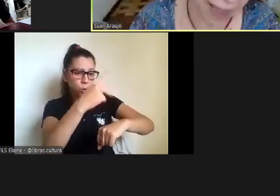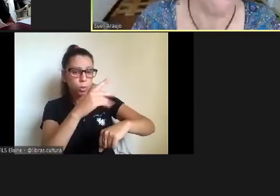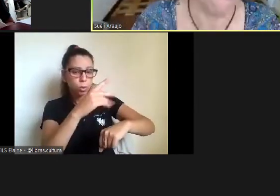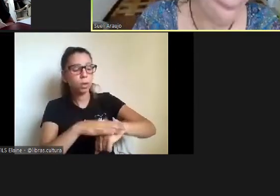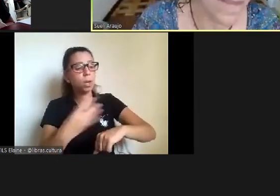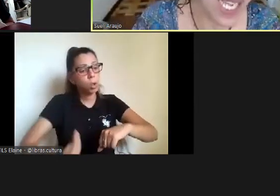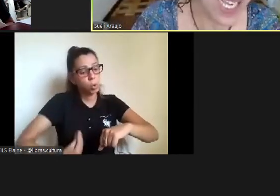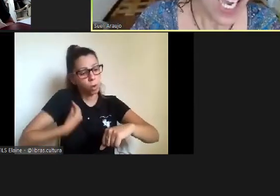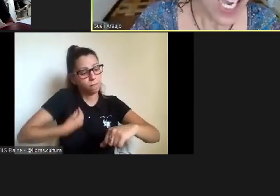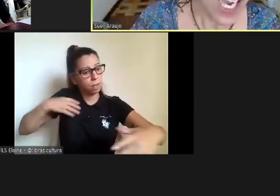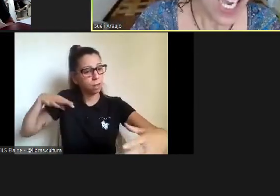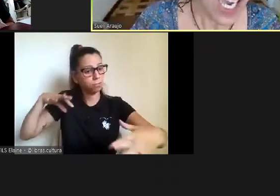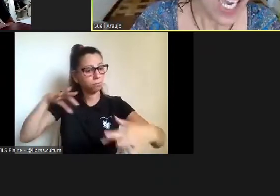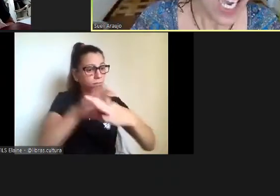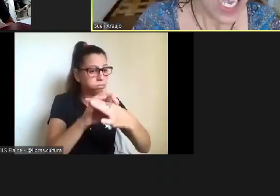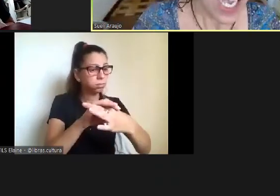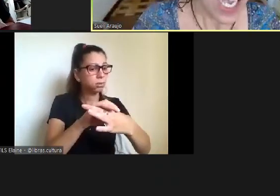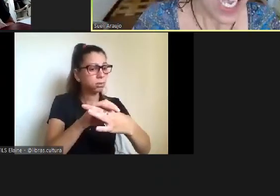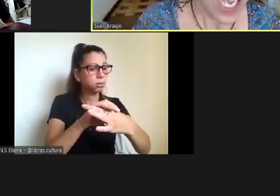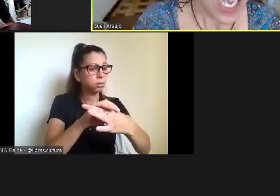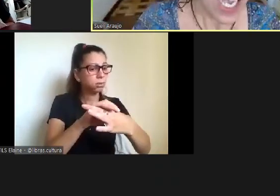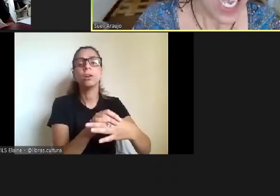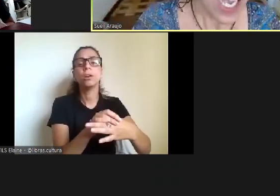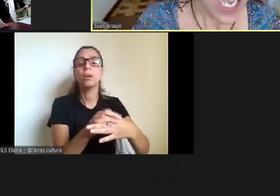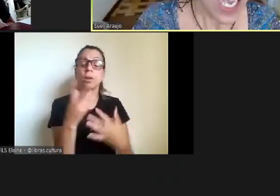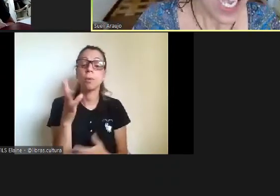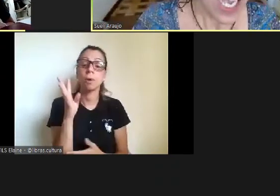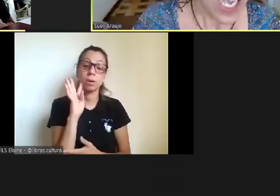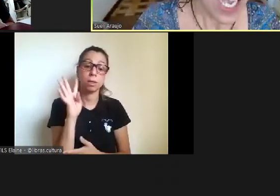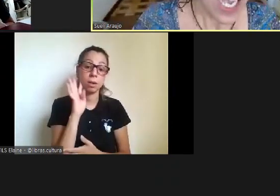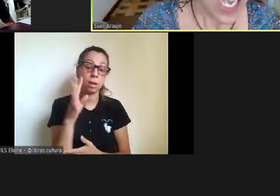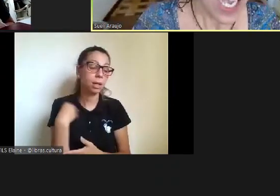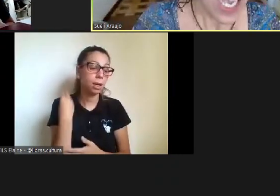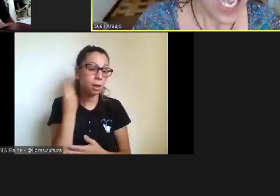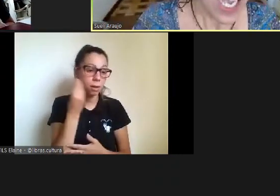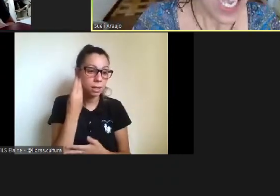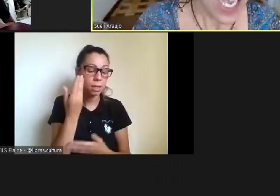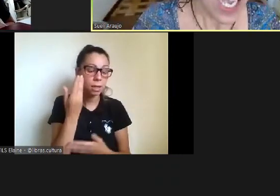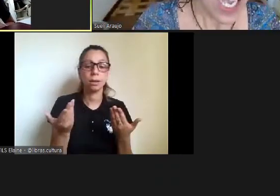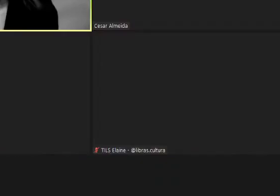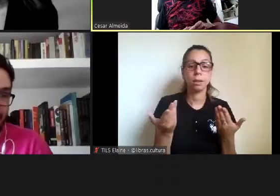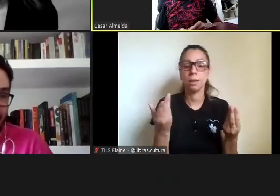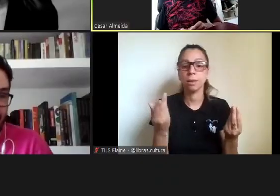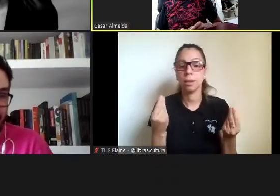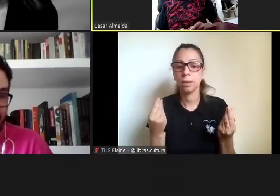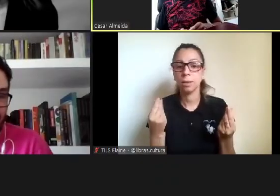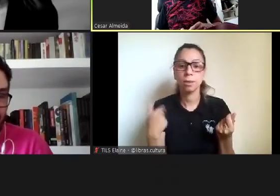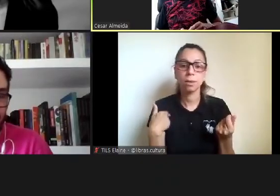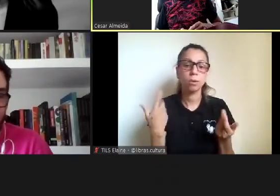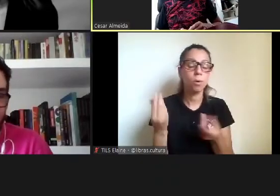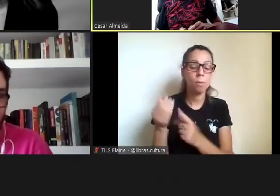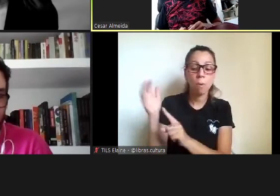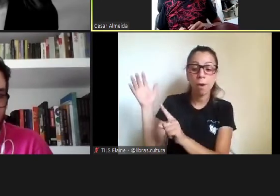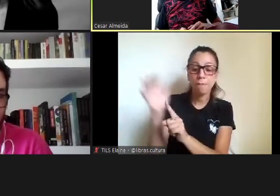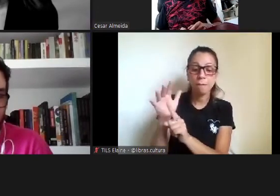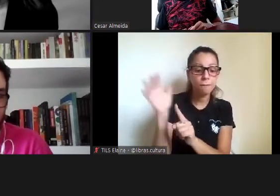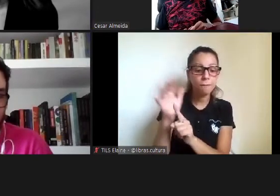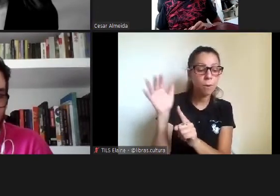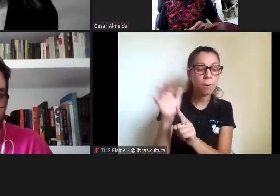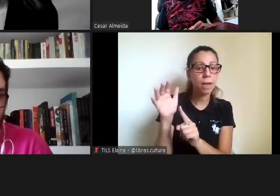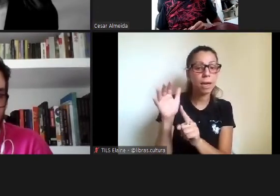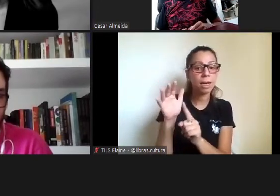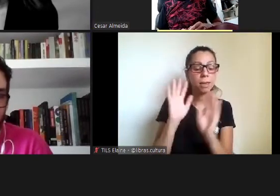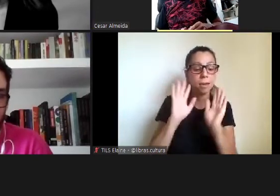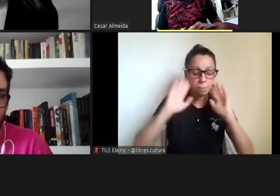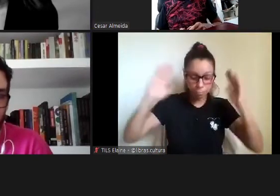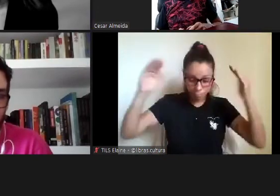vida. Eu acho que seria legal a gente trocar aqui entre nós o impacto da gente se voltar para